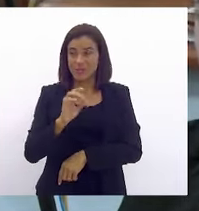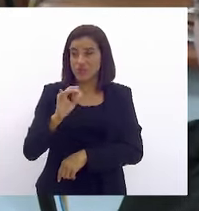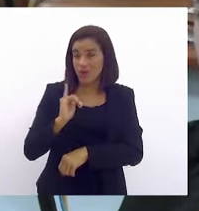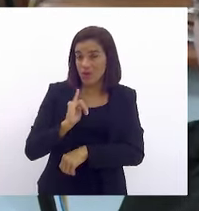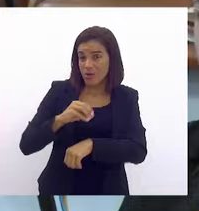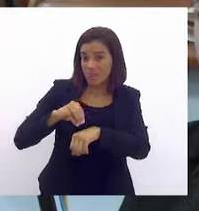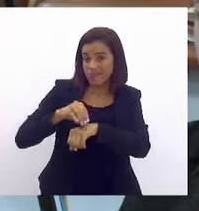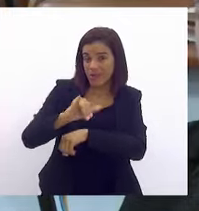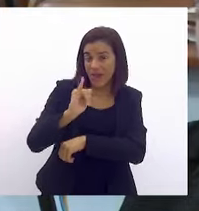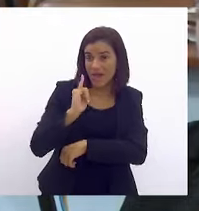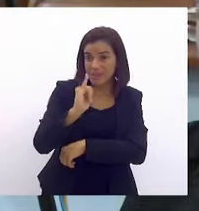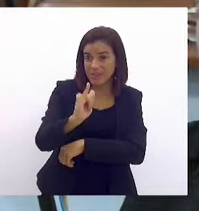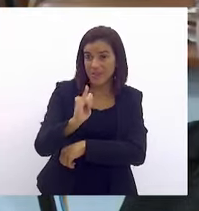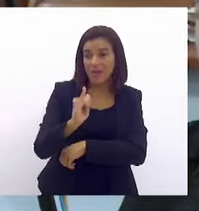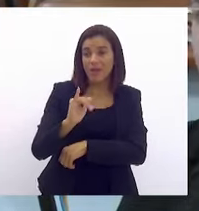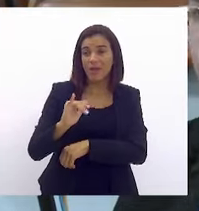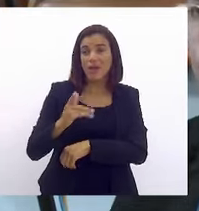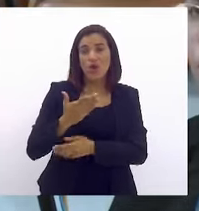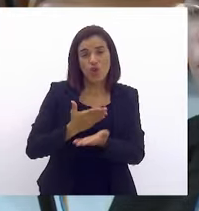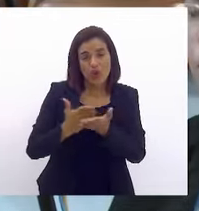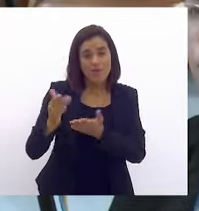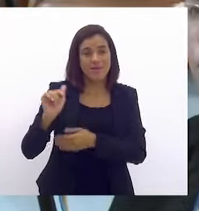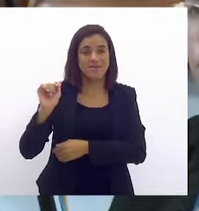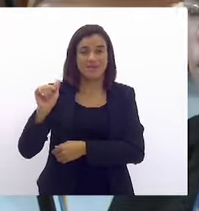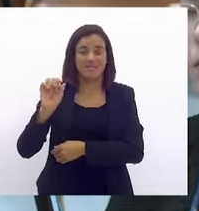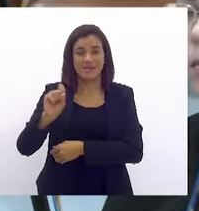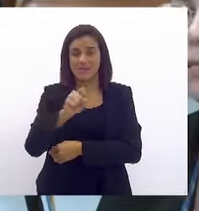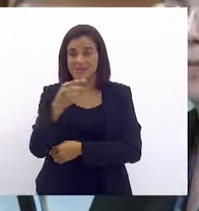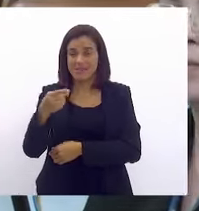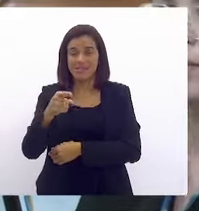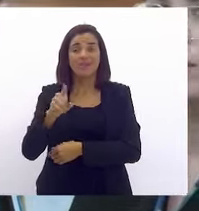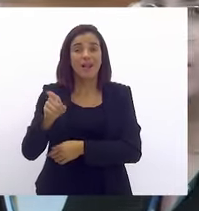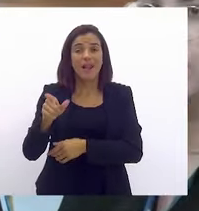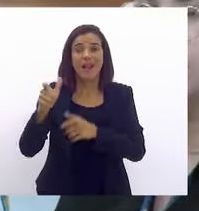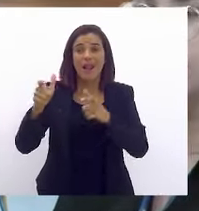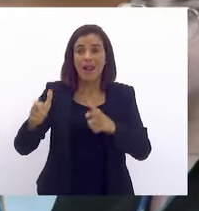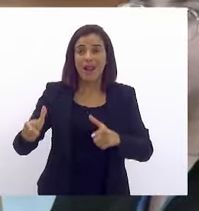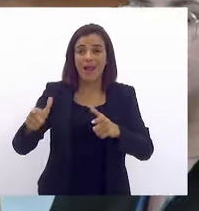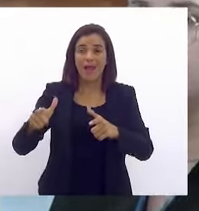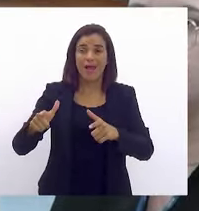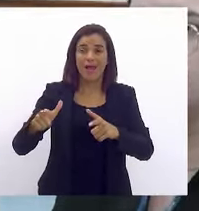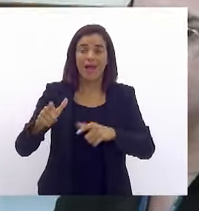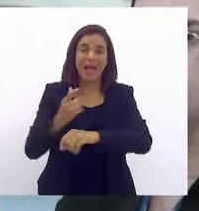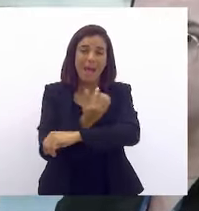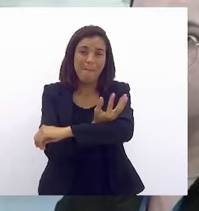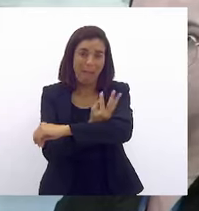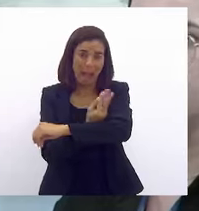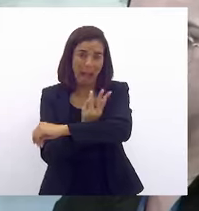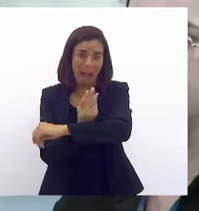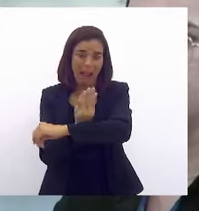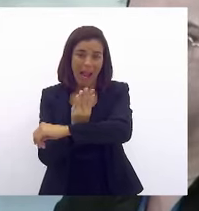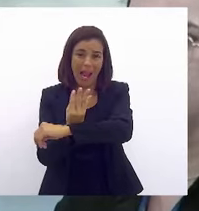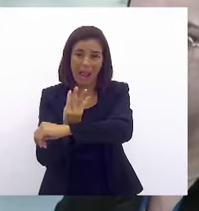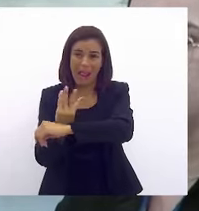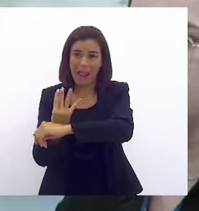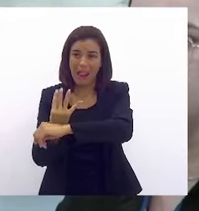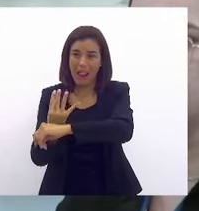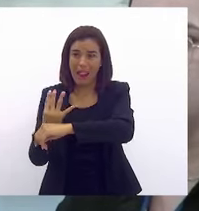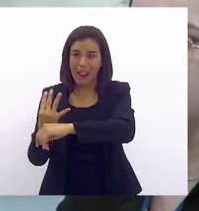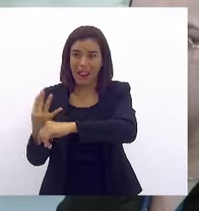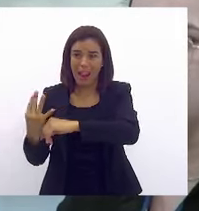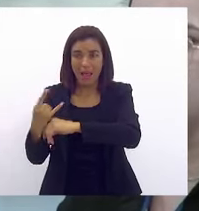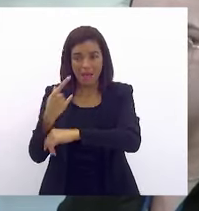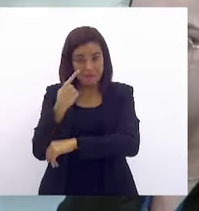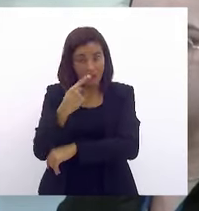for mexer na lagoa, começa de lá, que lá está ruim. É uma capinzada danada saindo, é gigoga, está cheio. Passa lá,